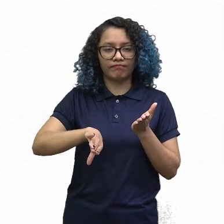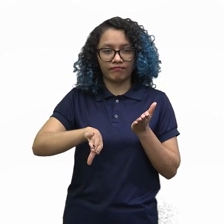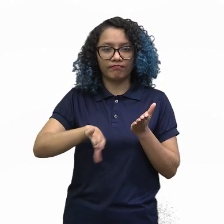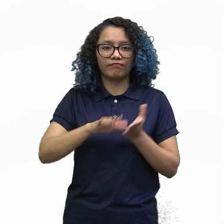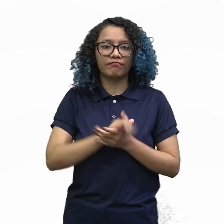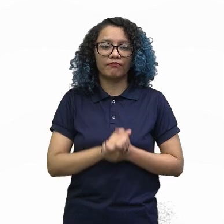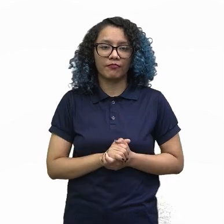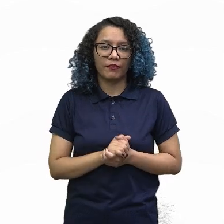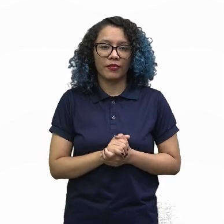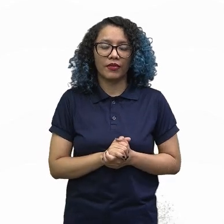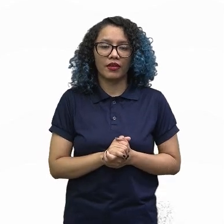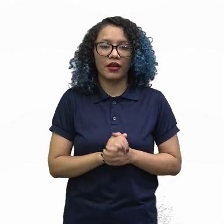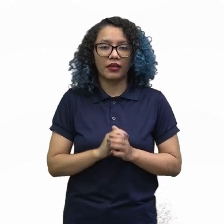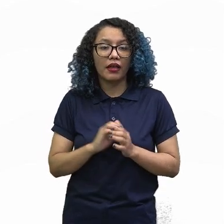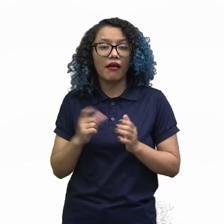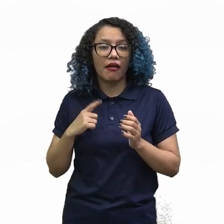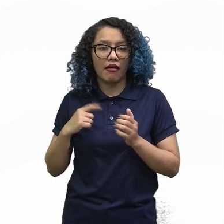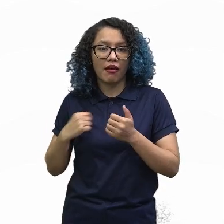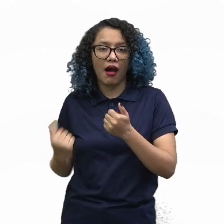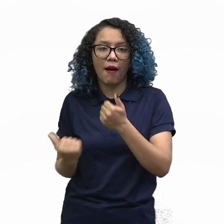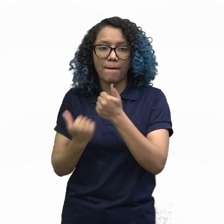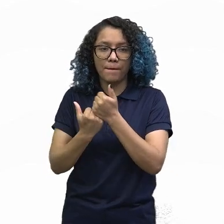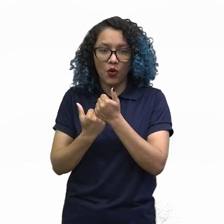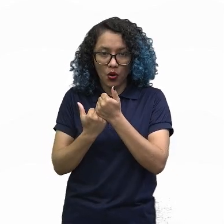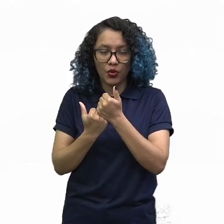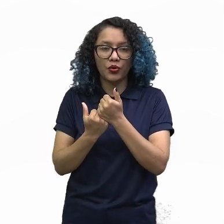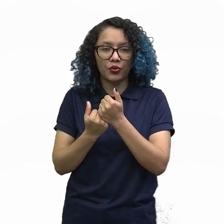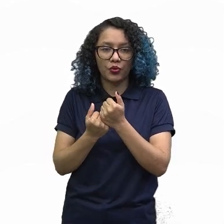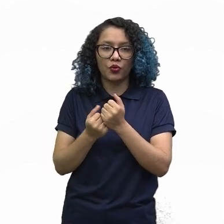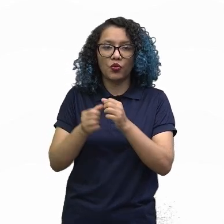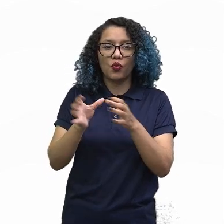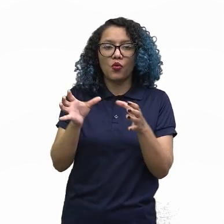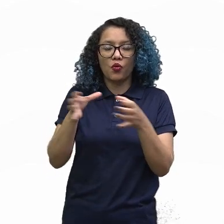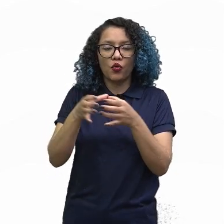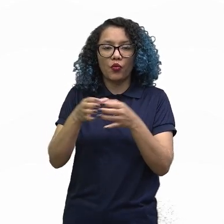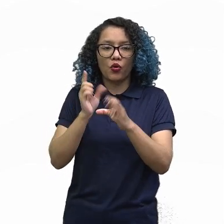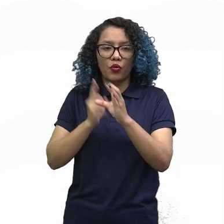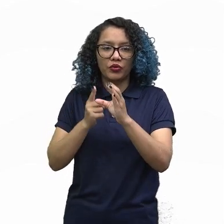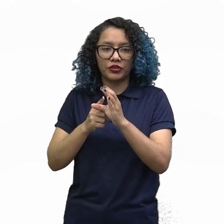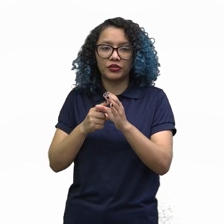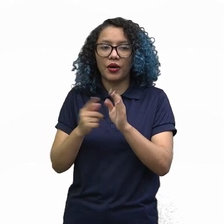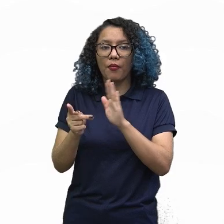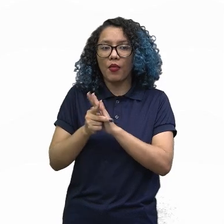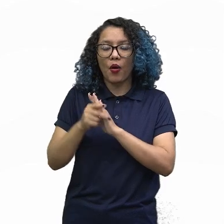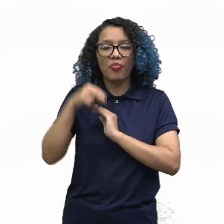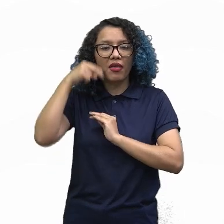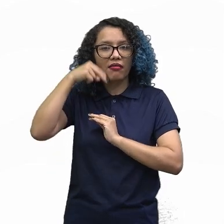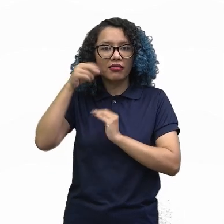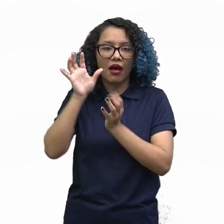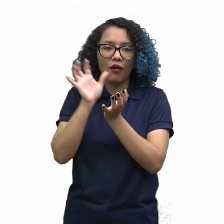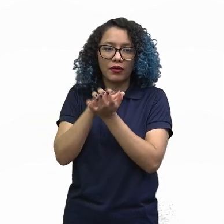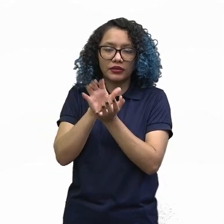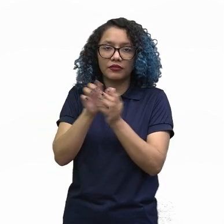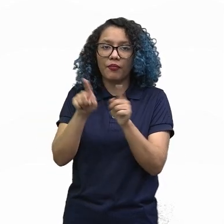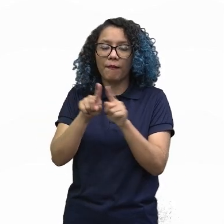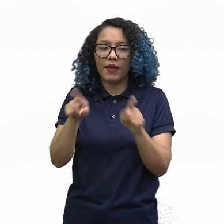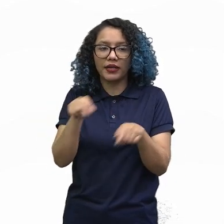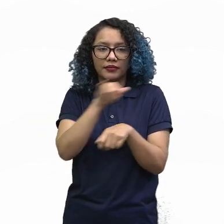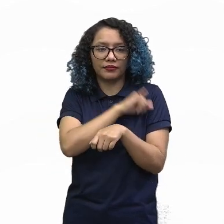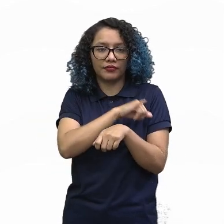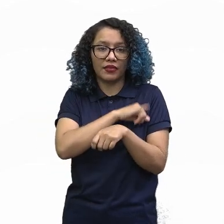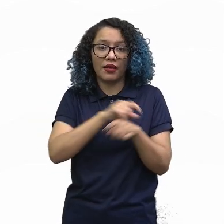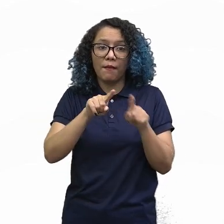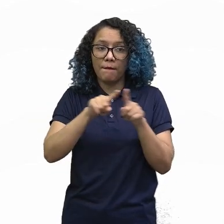comunistas ligados ao Exército de Natal, Recife e Rio de Janeiro. É claro que essa tentativa